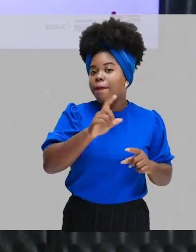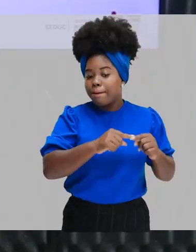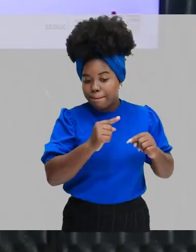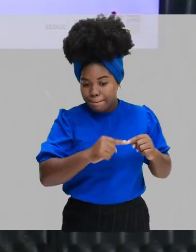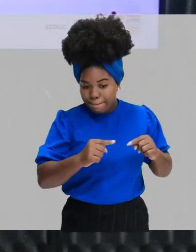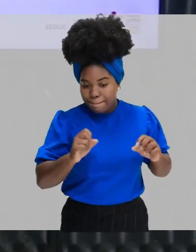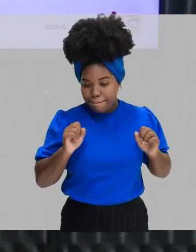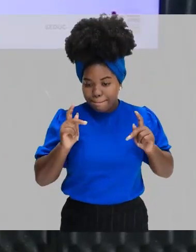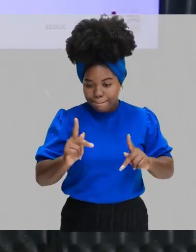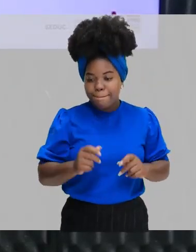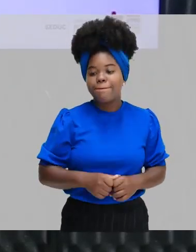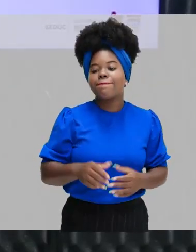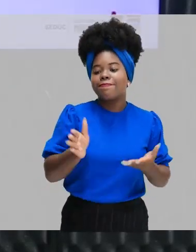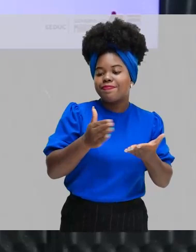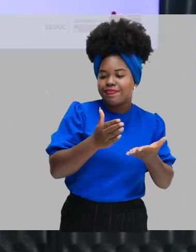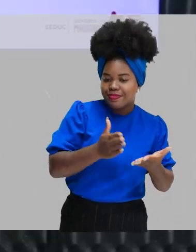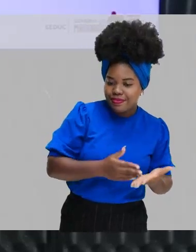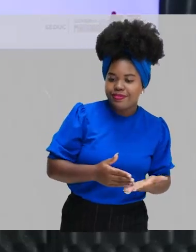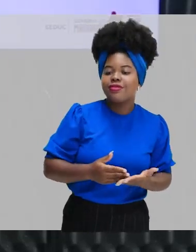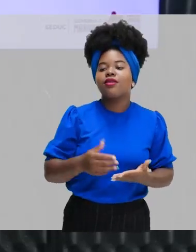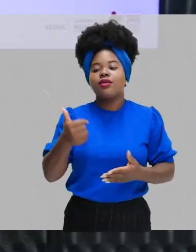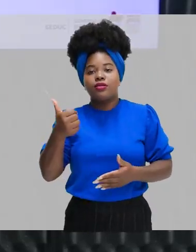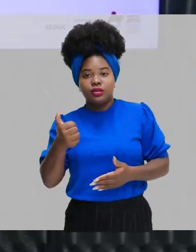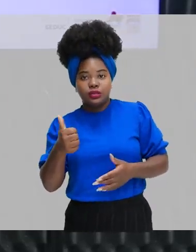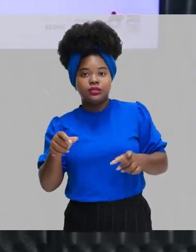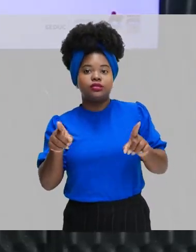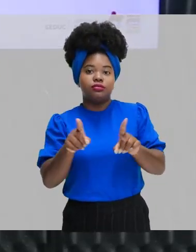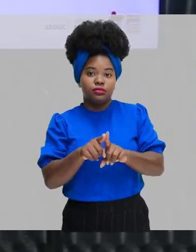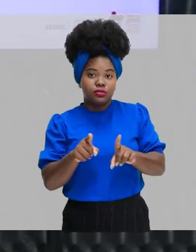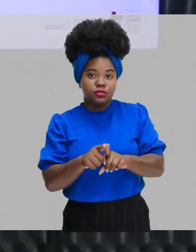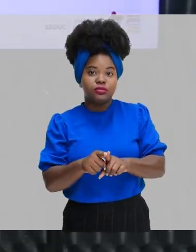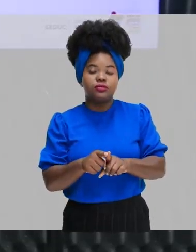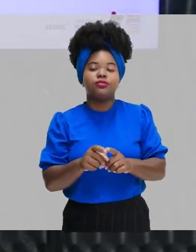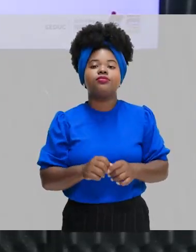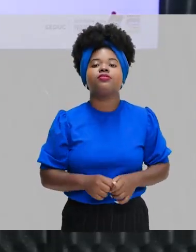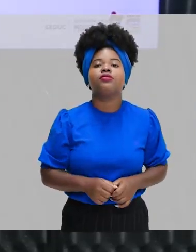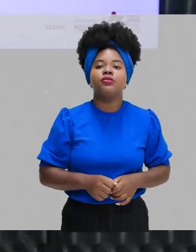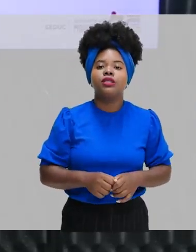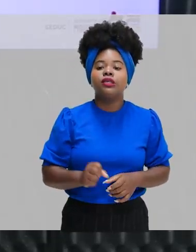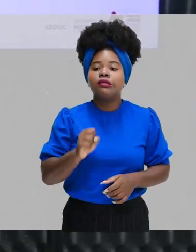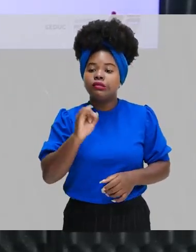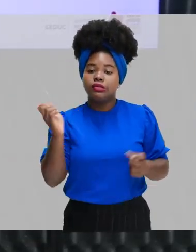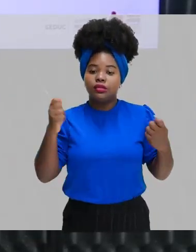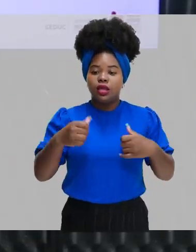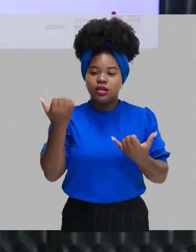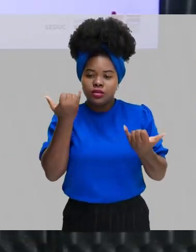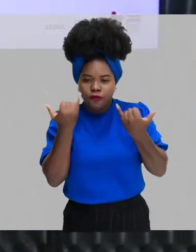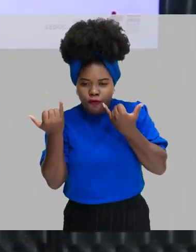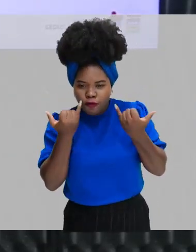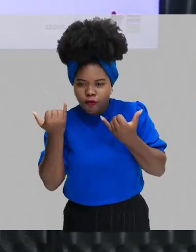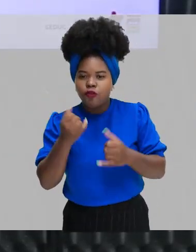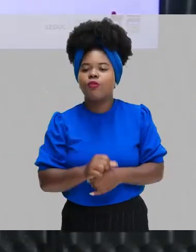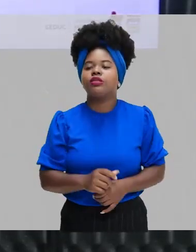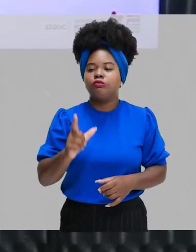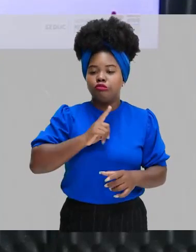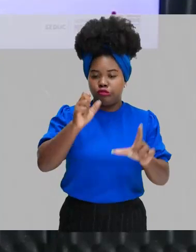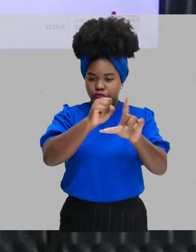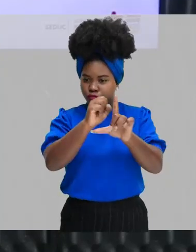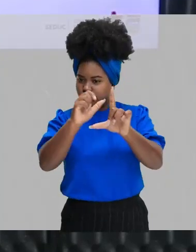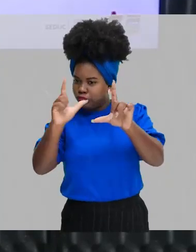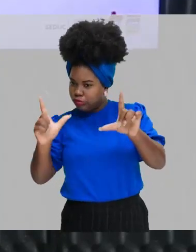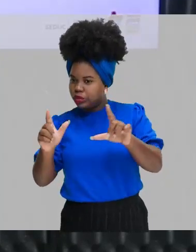caneta borracha para você fazer as suas devidas anotações e sempre que for possível né aquele gráfico